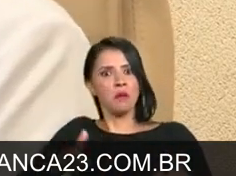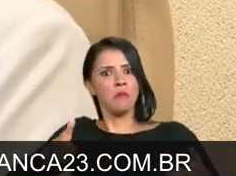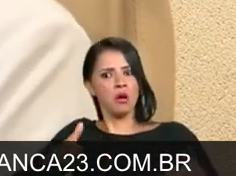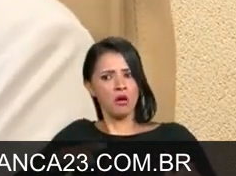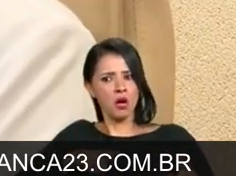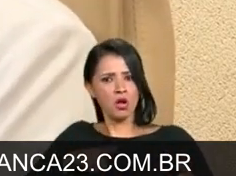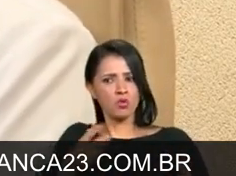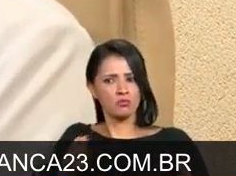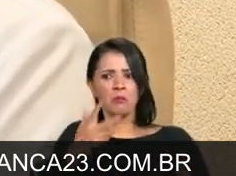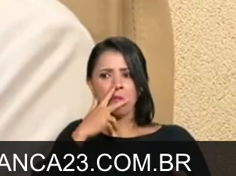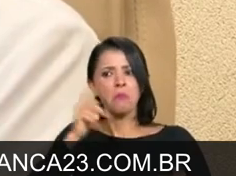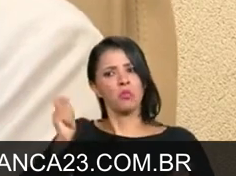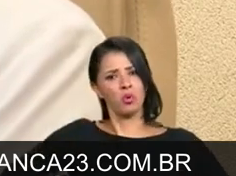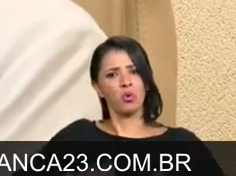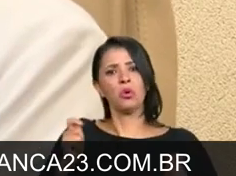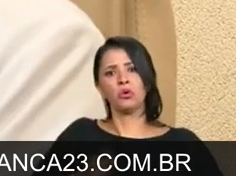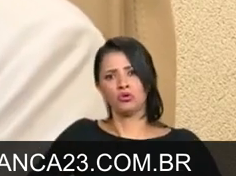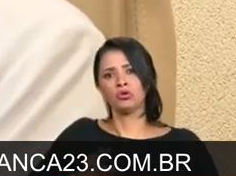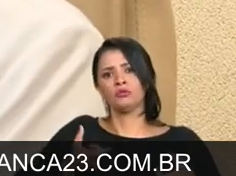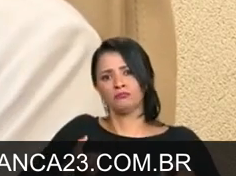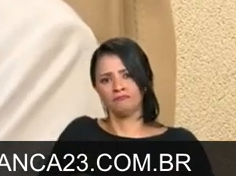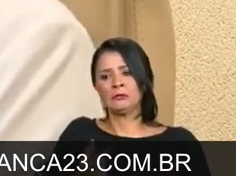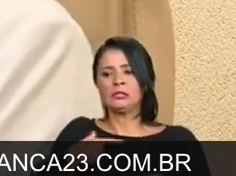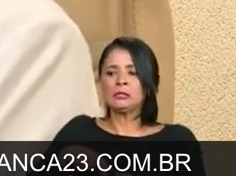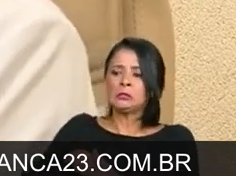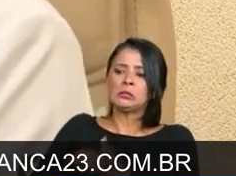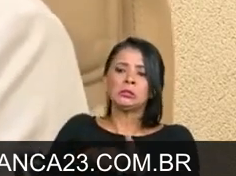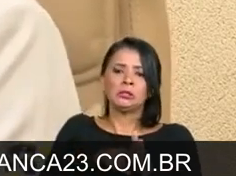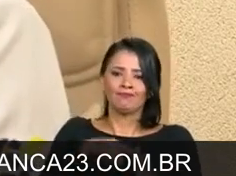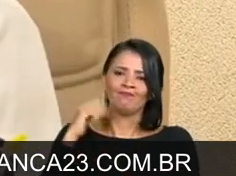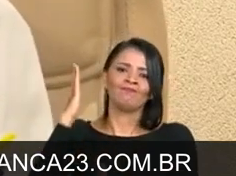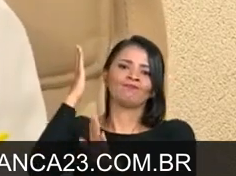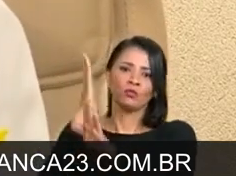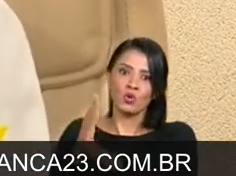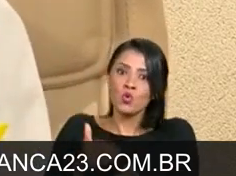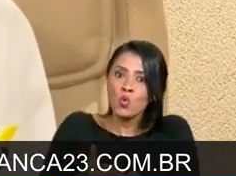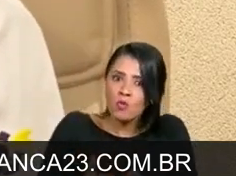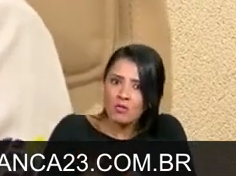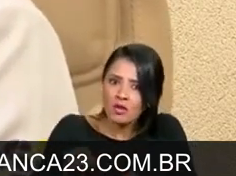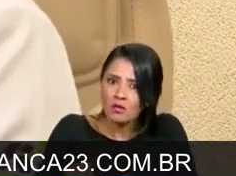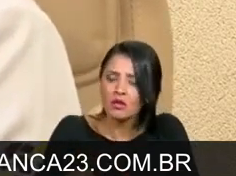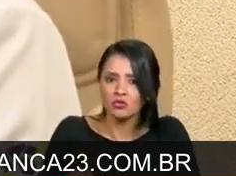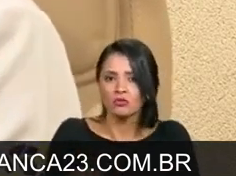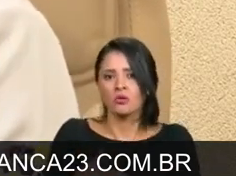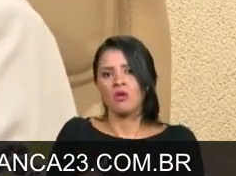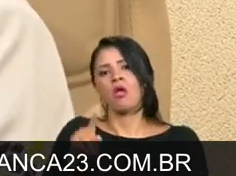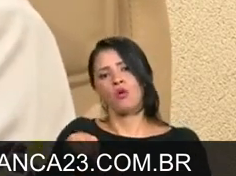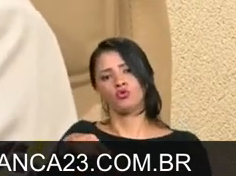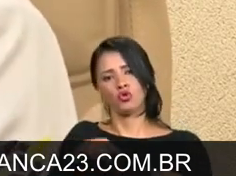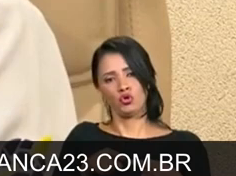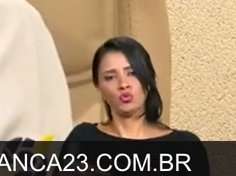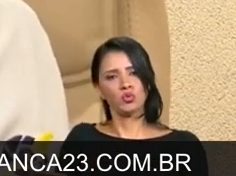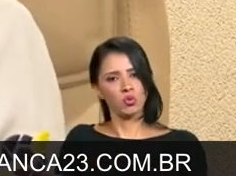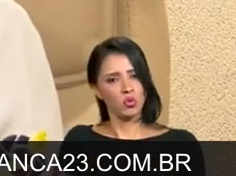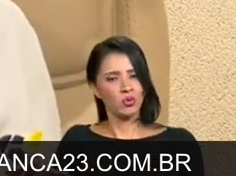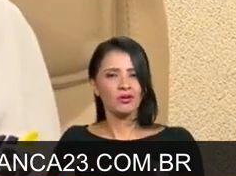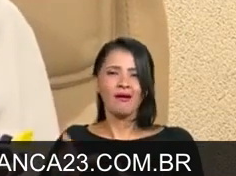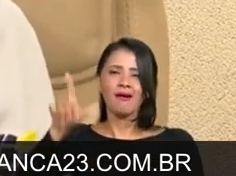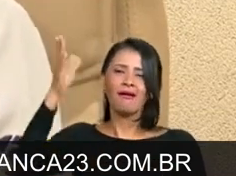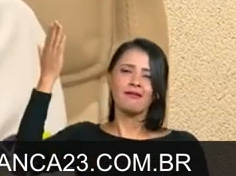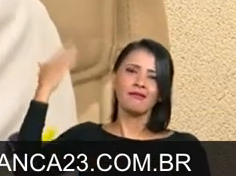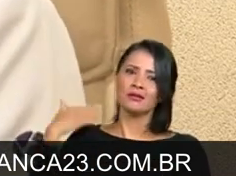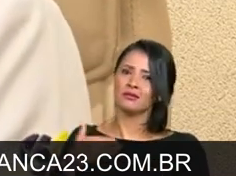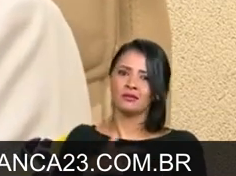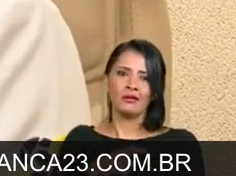pelo formato, poderia ser. E aí foi investigado, foi descoberto no começo. Então esse é o objetivo hoje em dia. Antigamente,